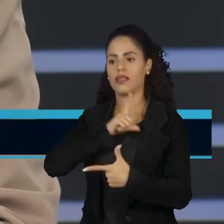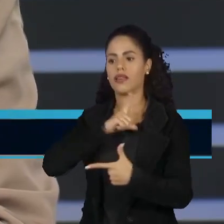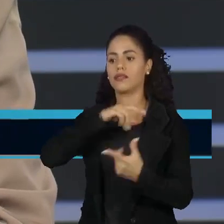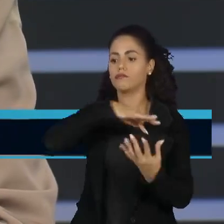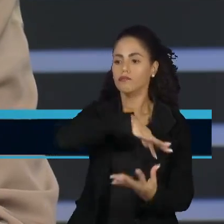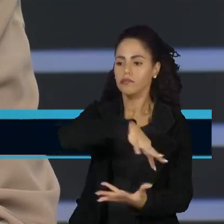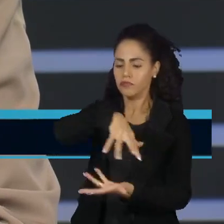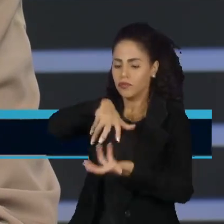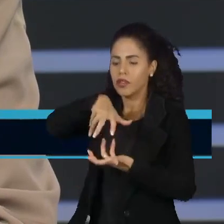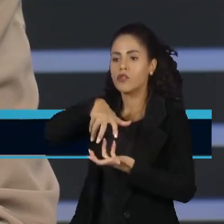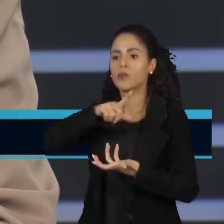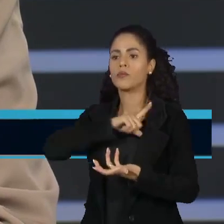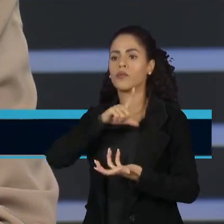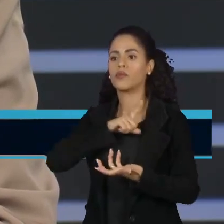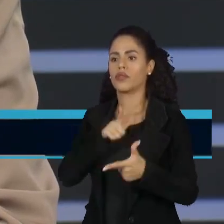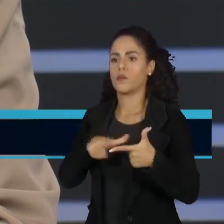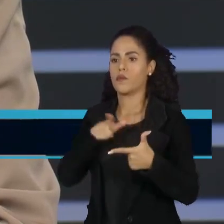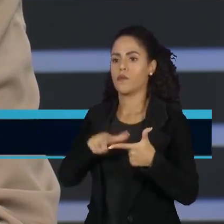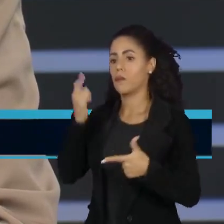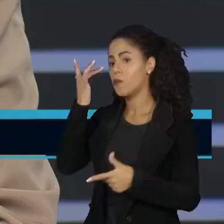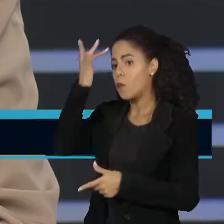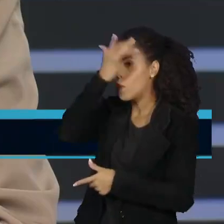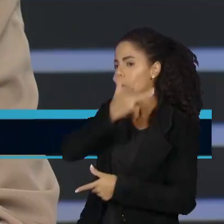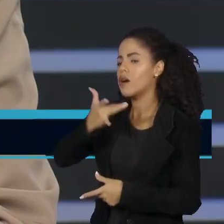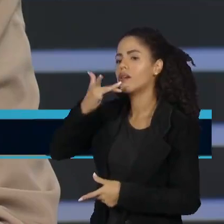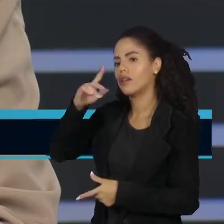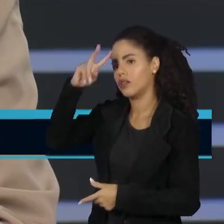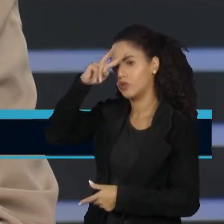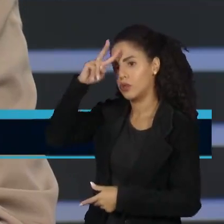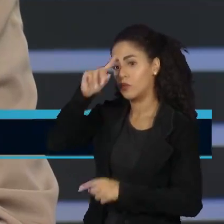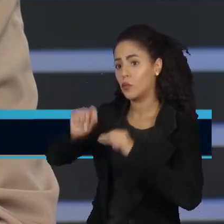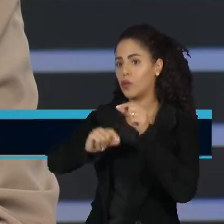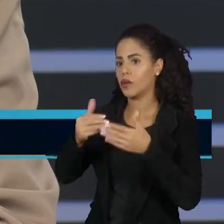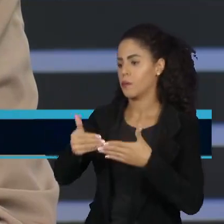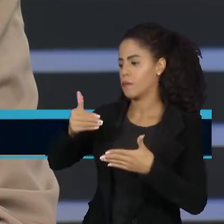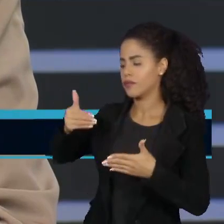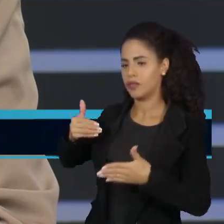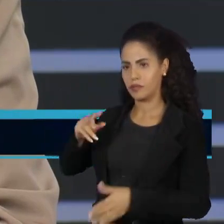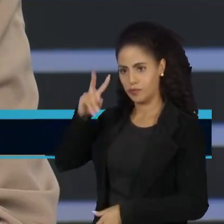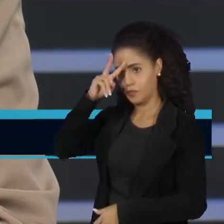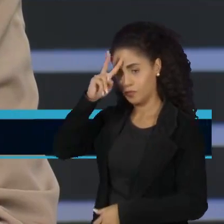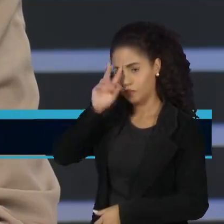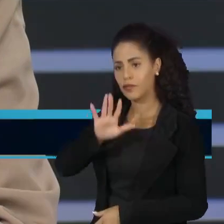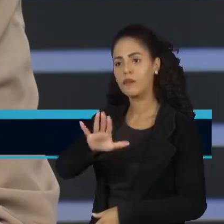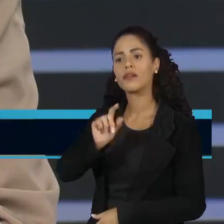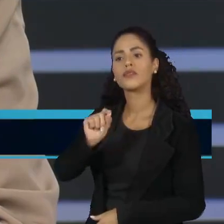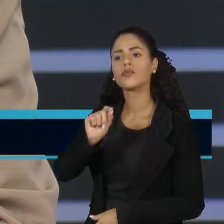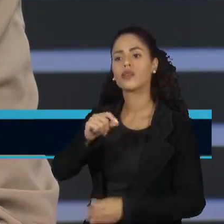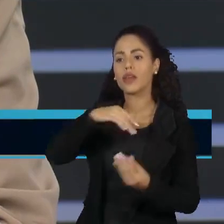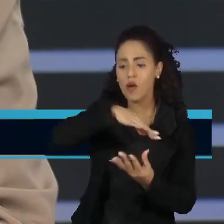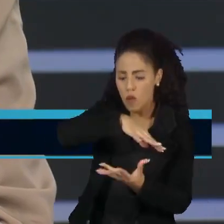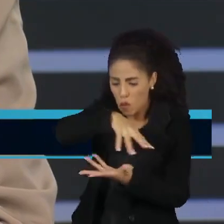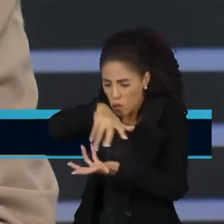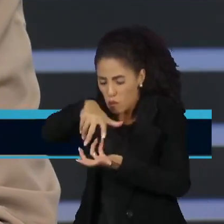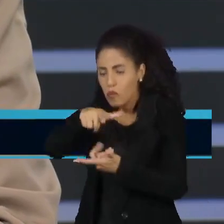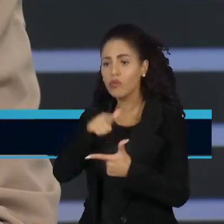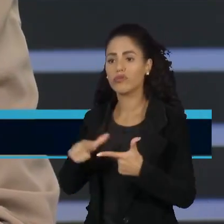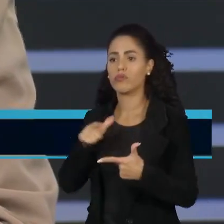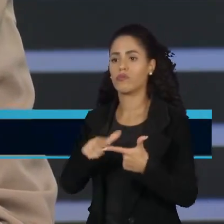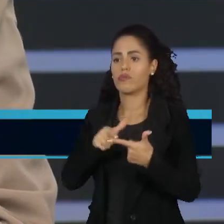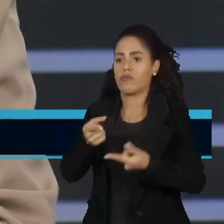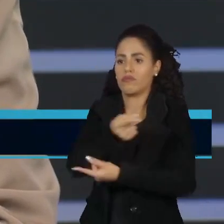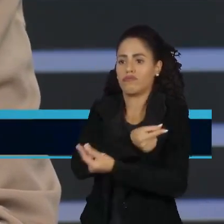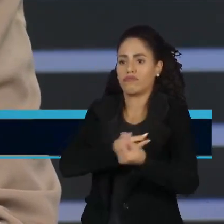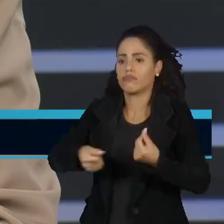uma crise fiscal, né? O Haddad lembrou lá a situação brasileira. Mas o fato é que o mundo vive uma crise fiscal e não que os